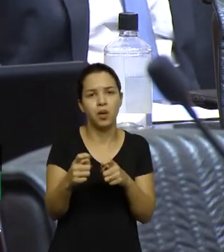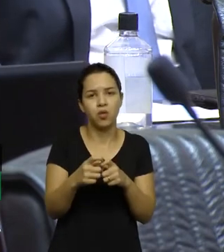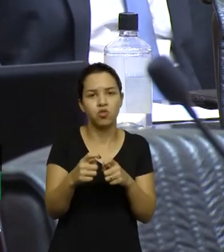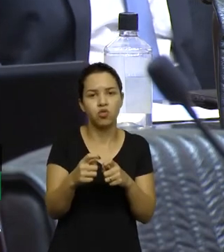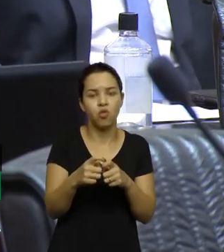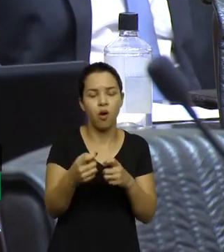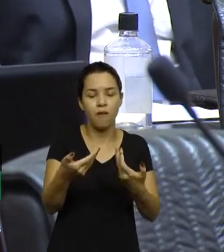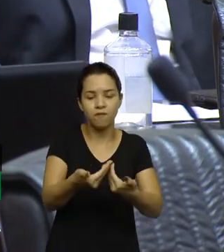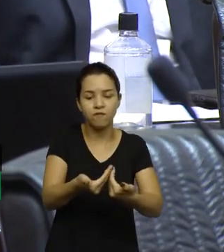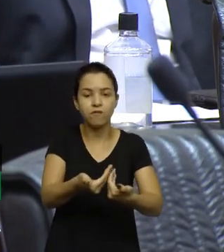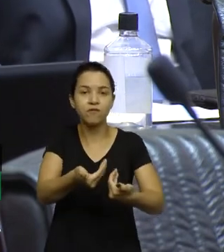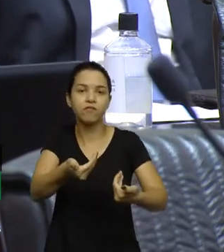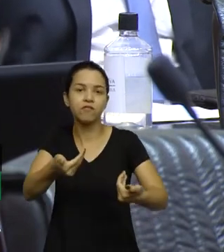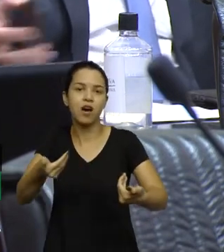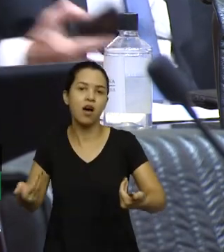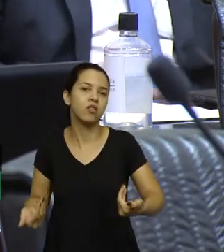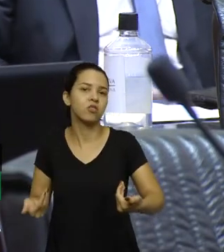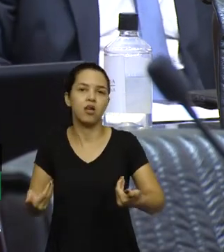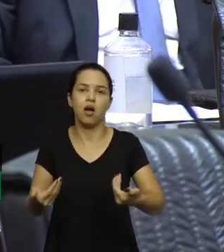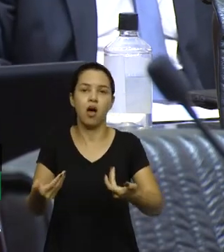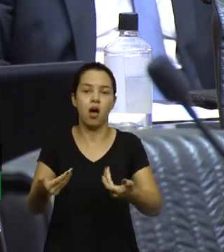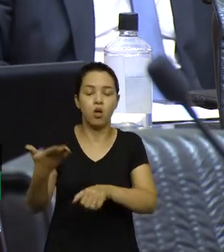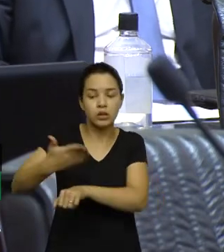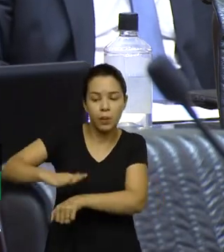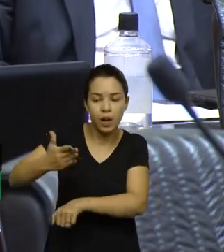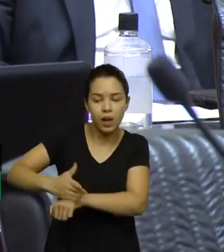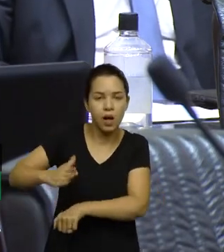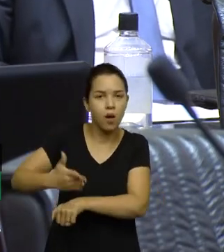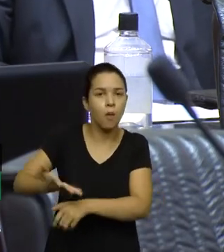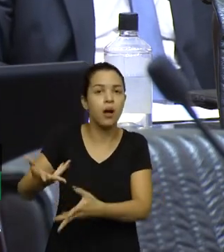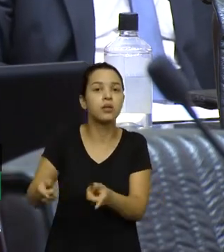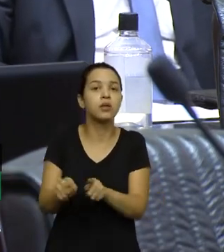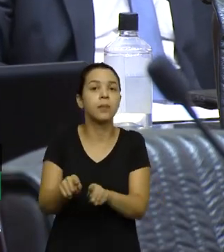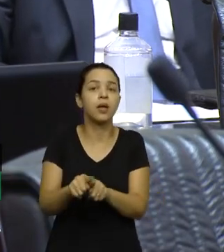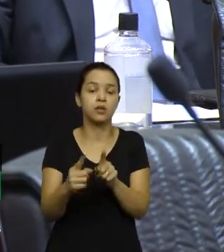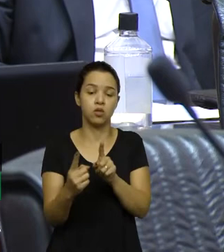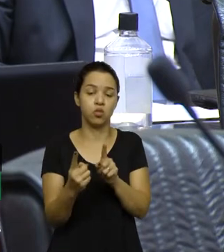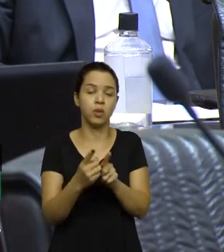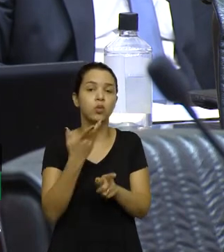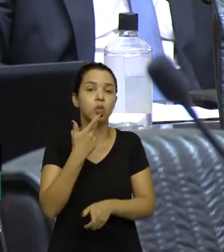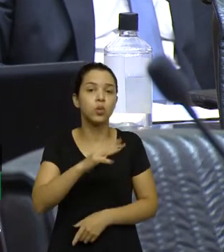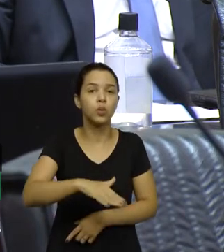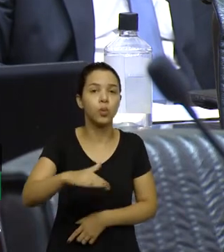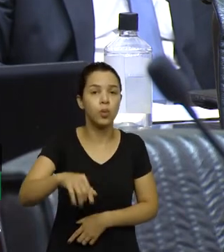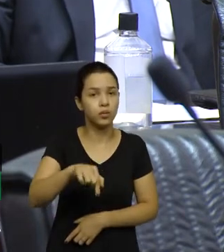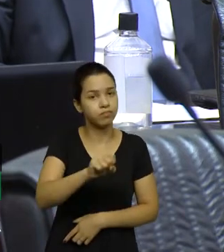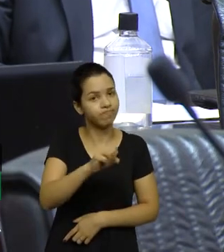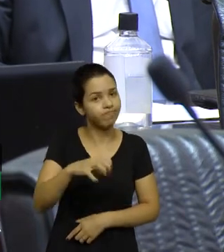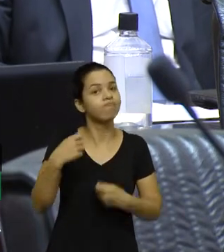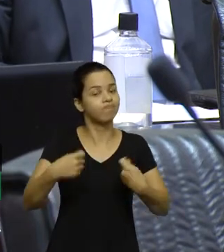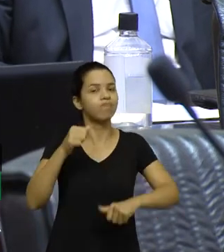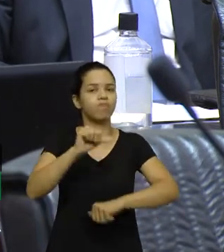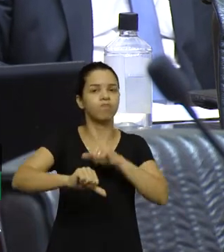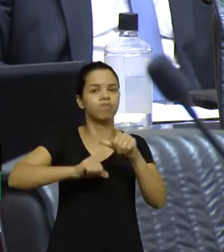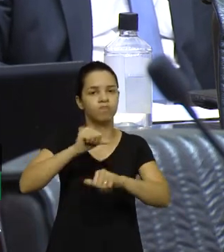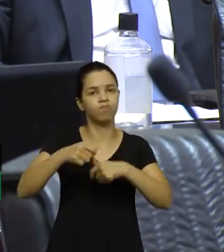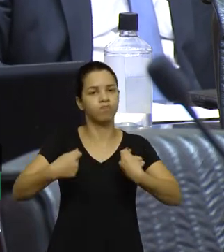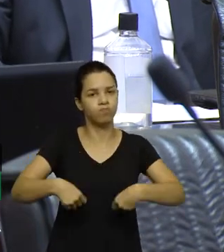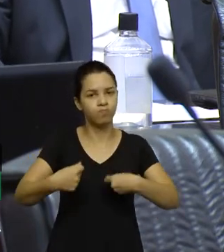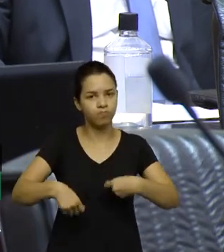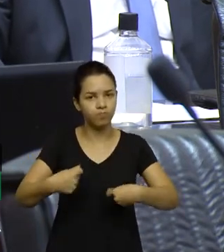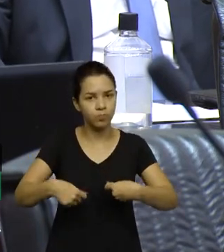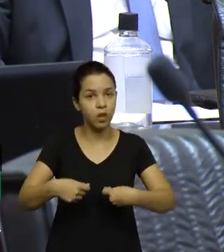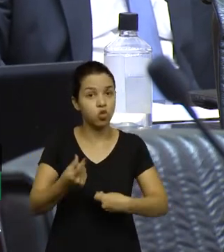a qualificação e afasta o atendimento pediátrico em Santa Catarina. Então, nós precisamos corrigir isso, precisamos pegar o